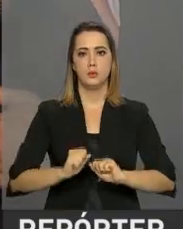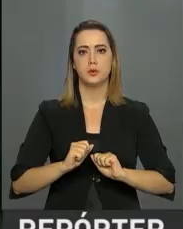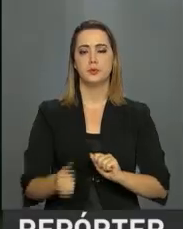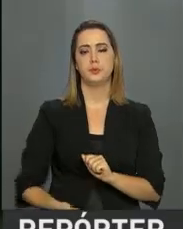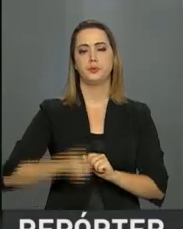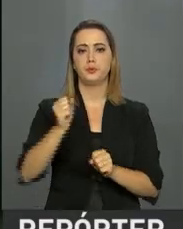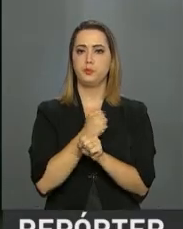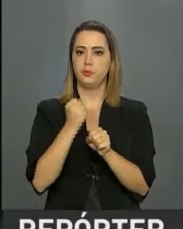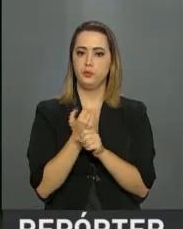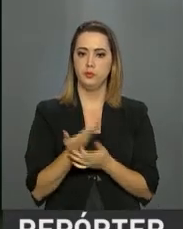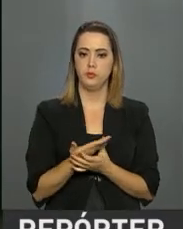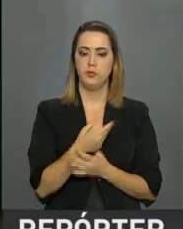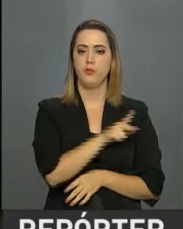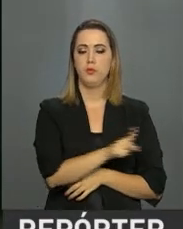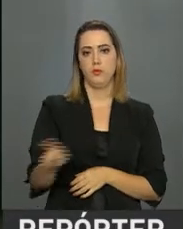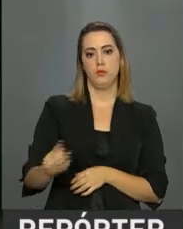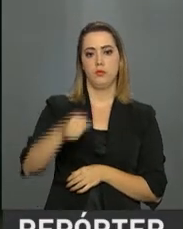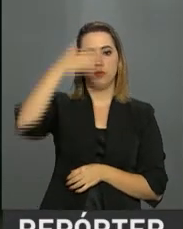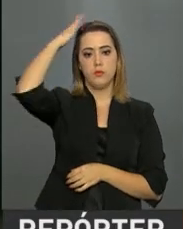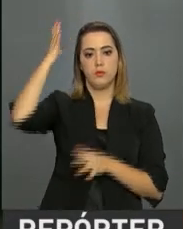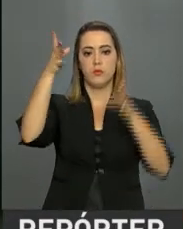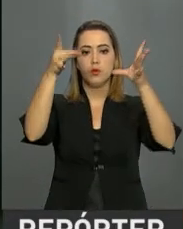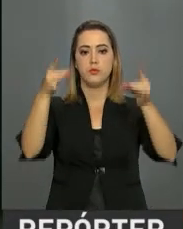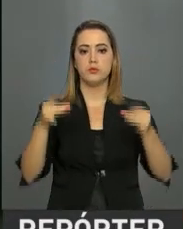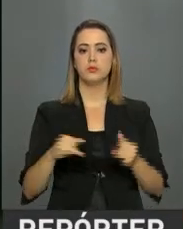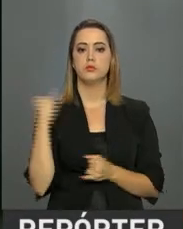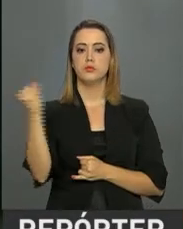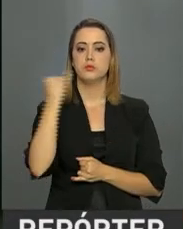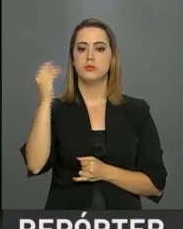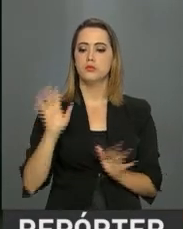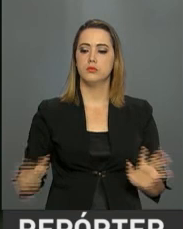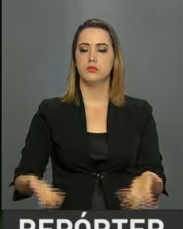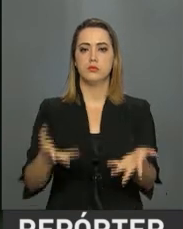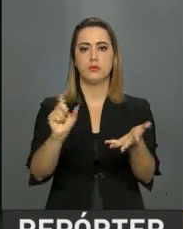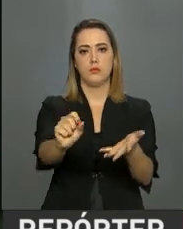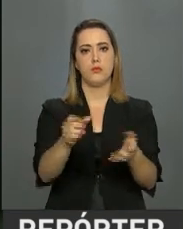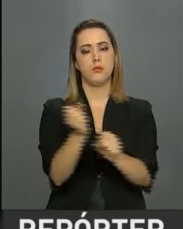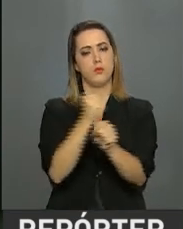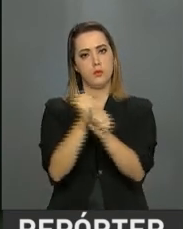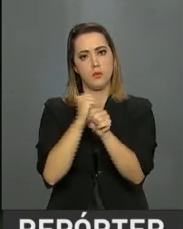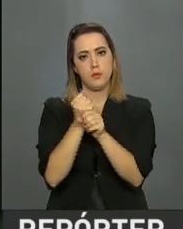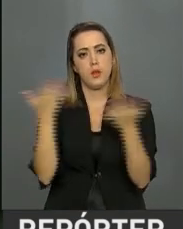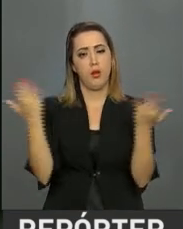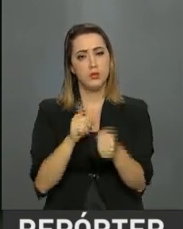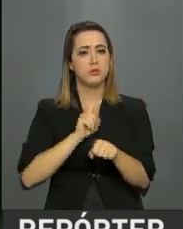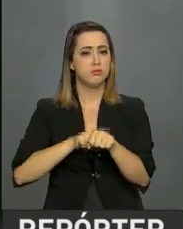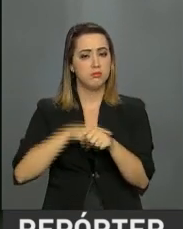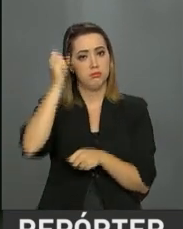reformas o presidente michel temer destacou o potencial de geração de empregos do setor da construção nesse momento